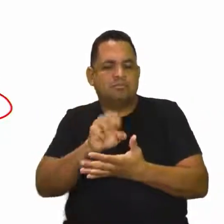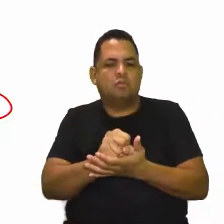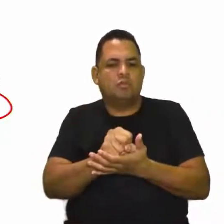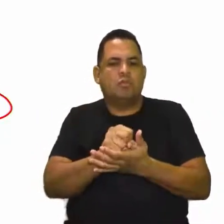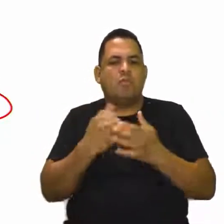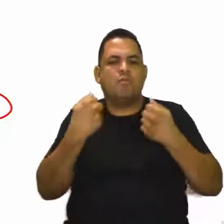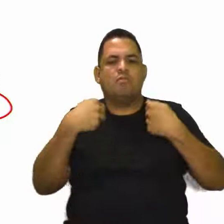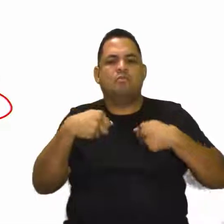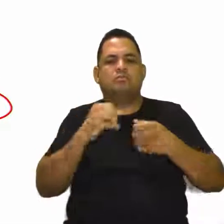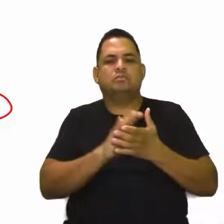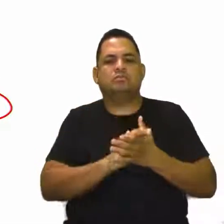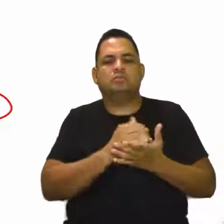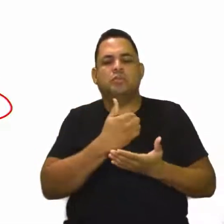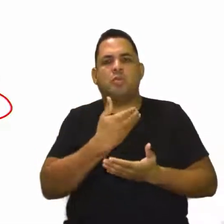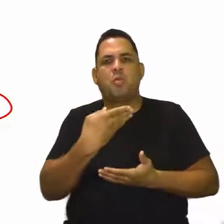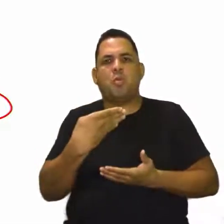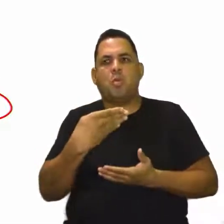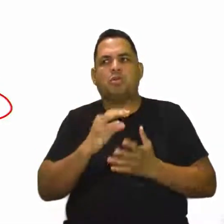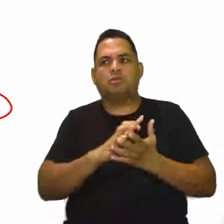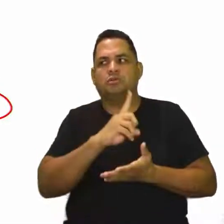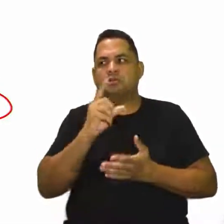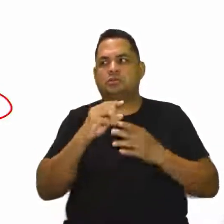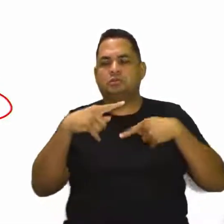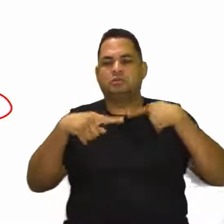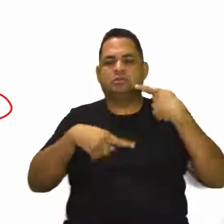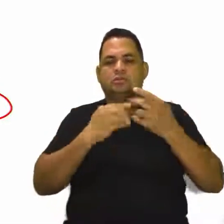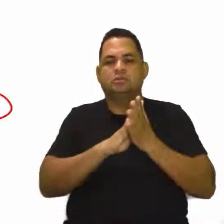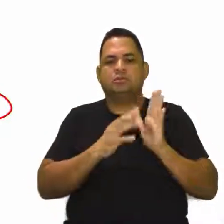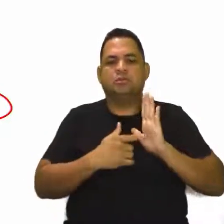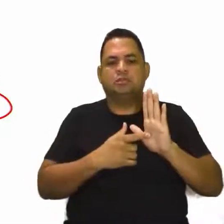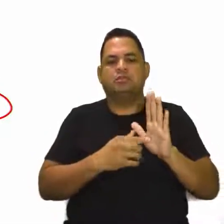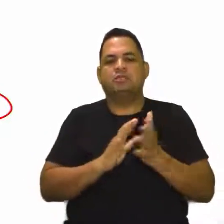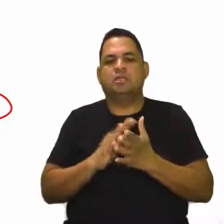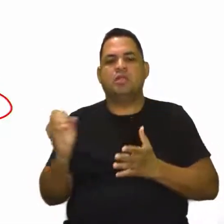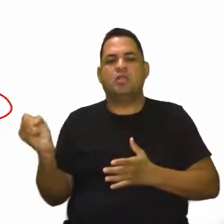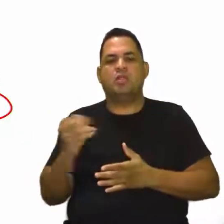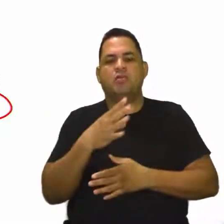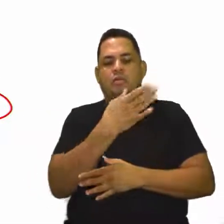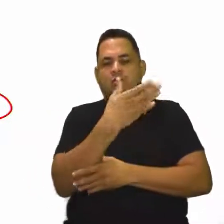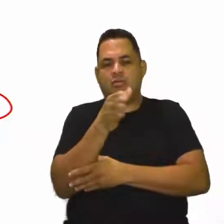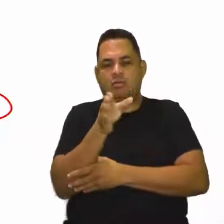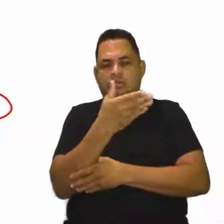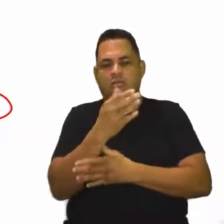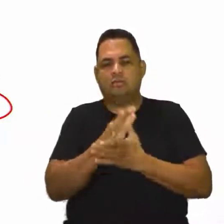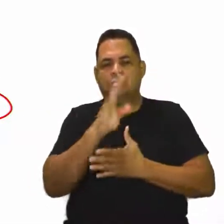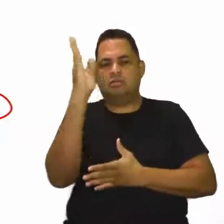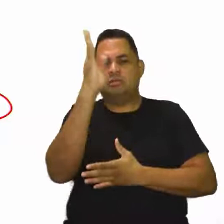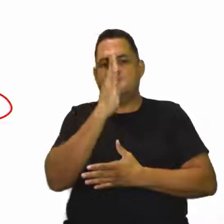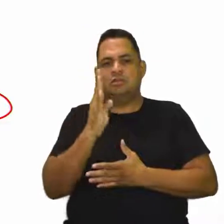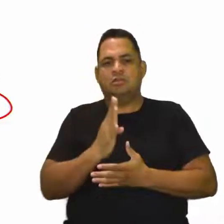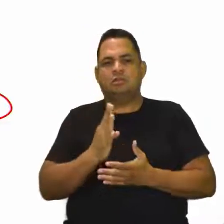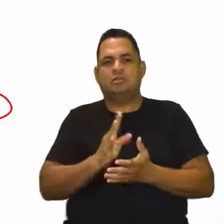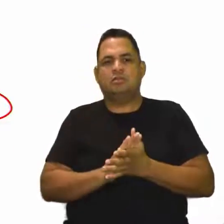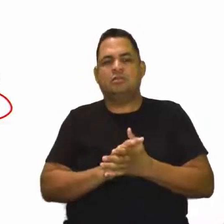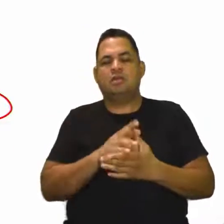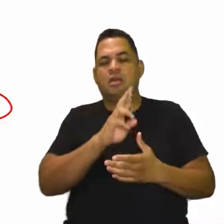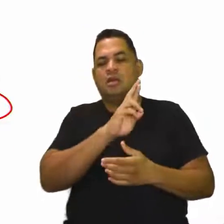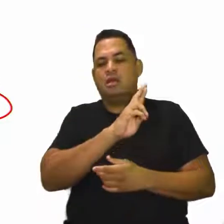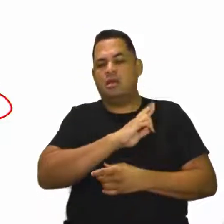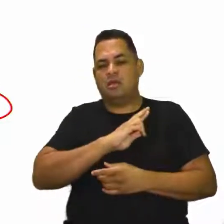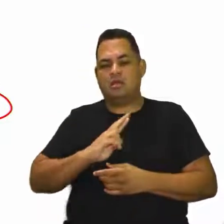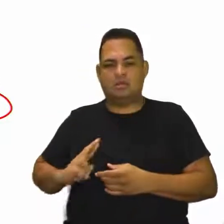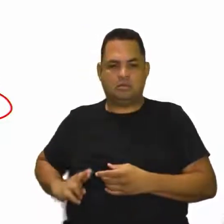no dia 19, 4 dias depois, já apresentam a nova bandeira. E aí o Brasil se chamava